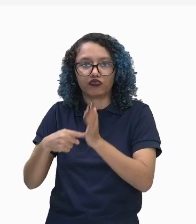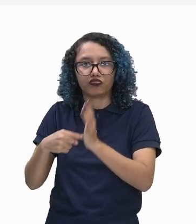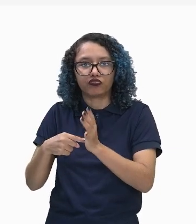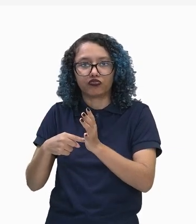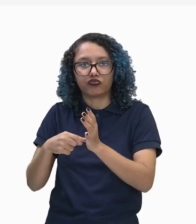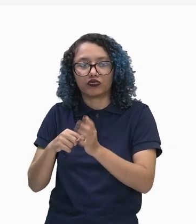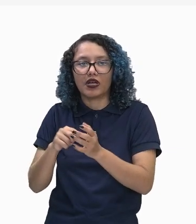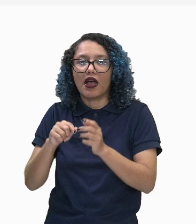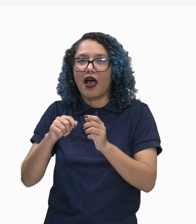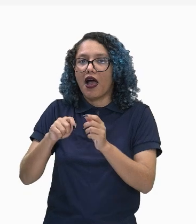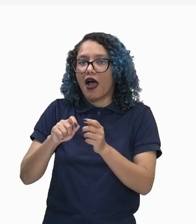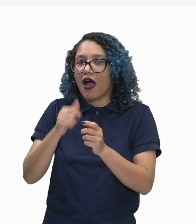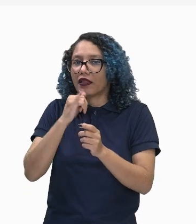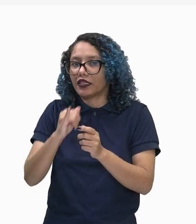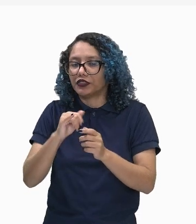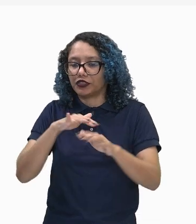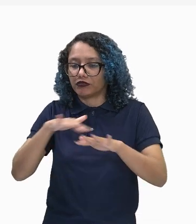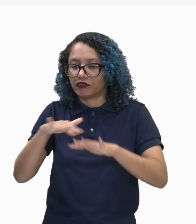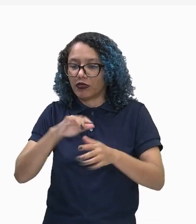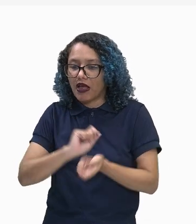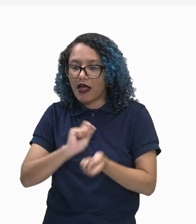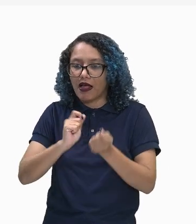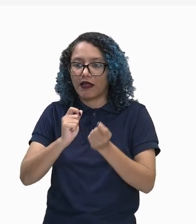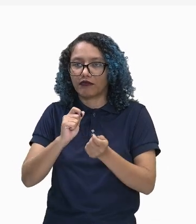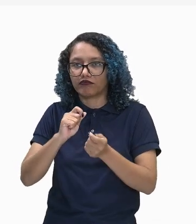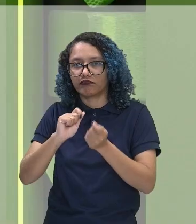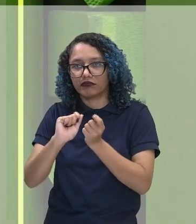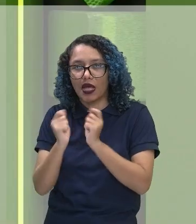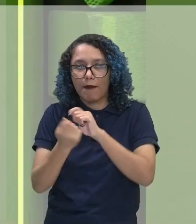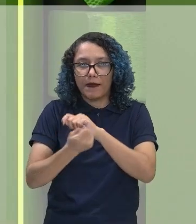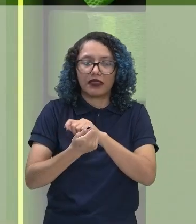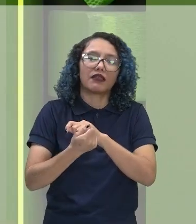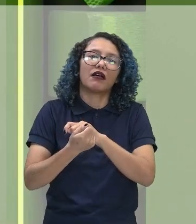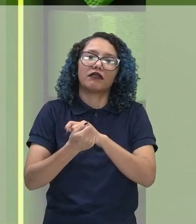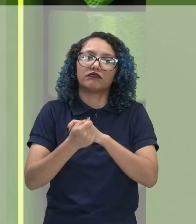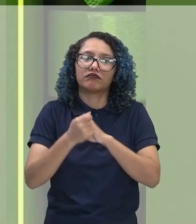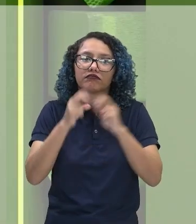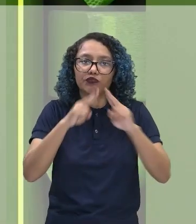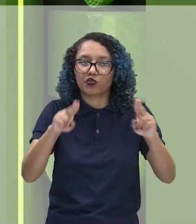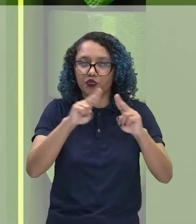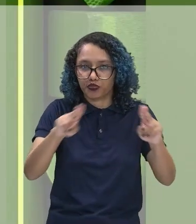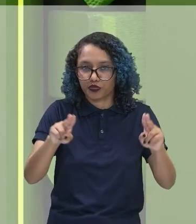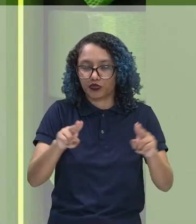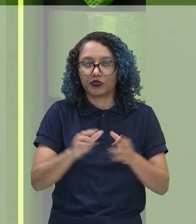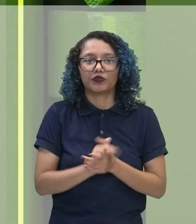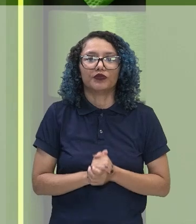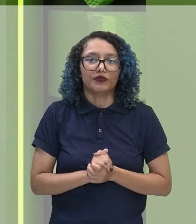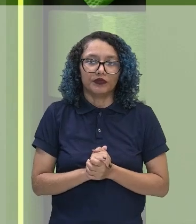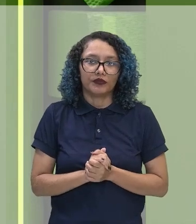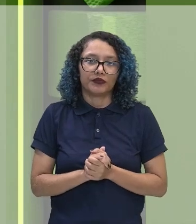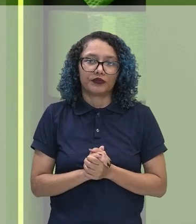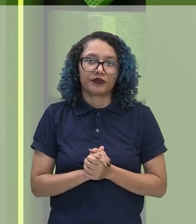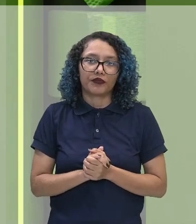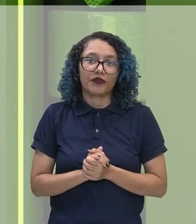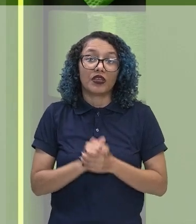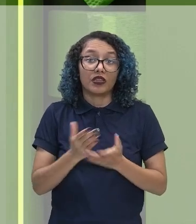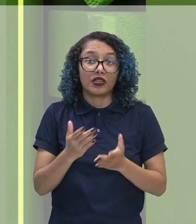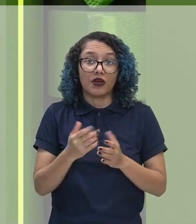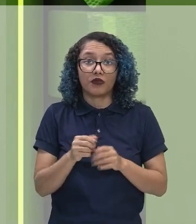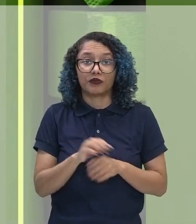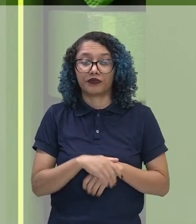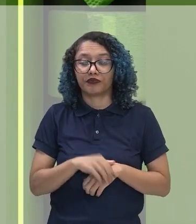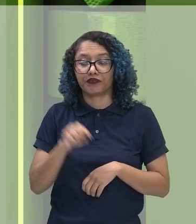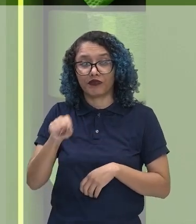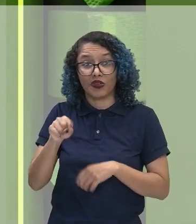em energia elétrica. Então, a gente está vendo aí que uma termoelétrica, ela vai utilizar, ao invés de água, vai